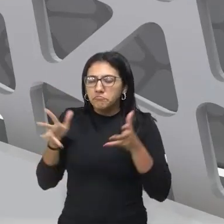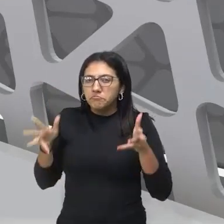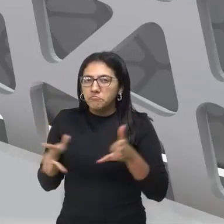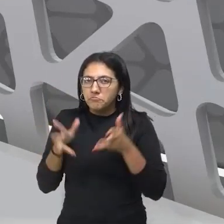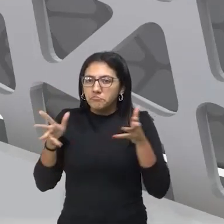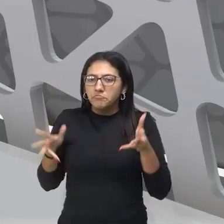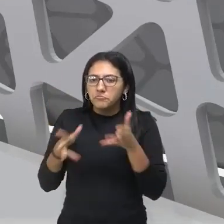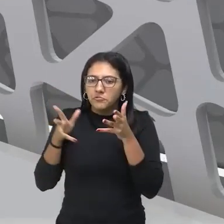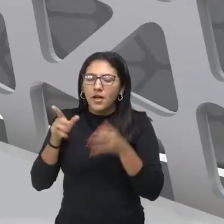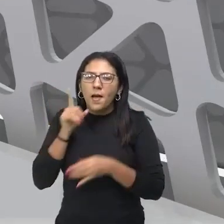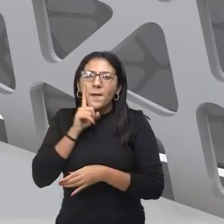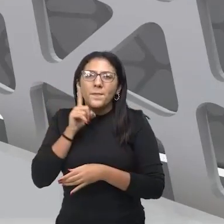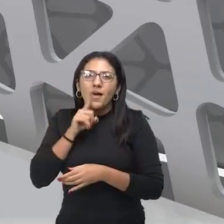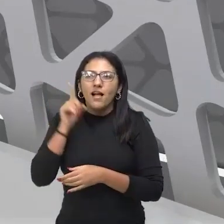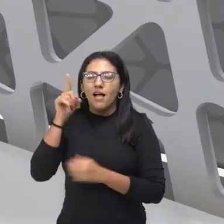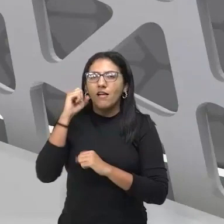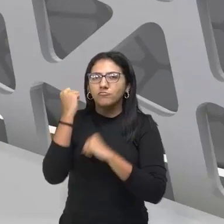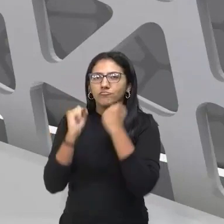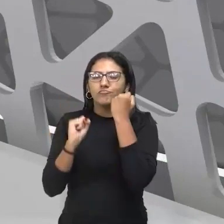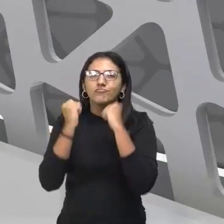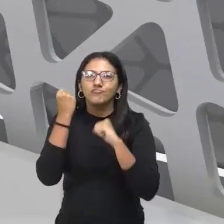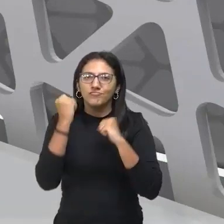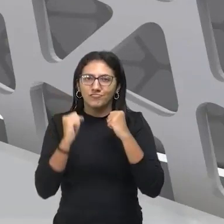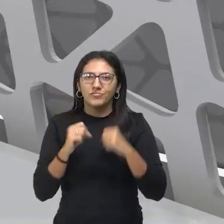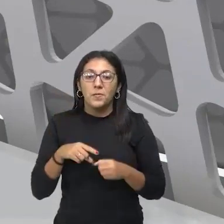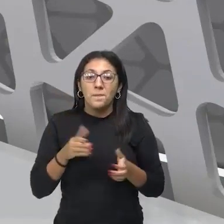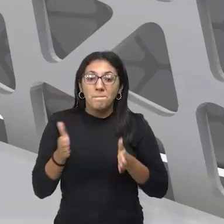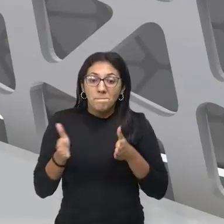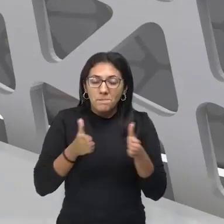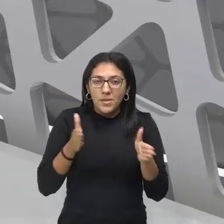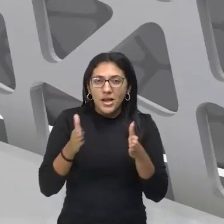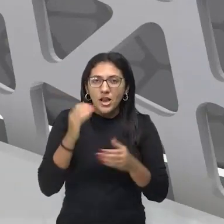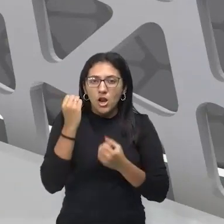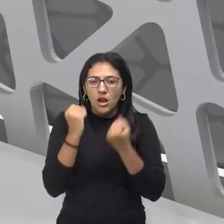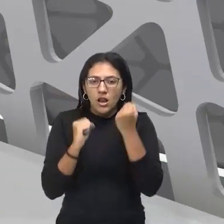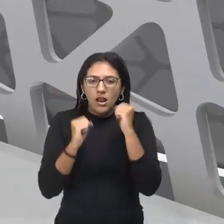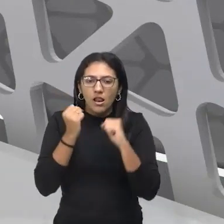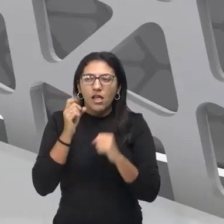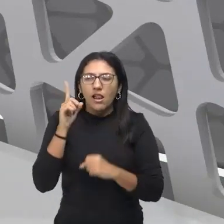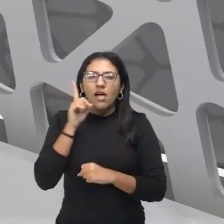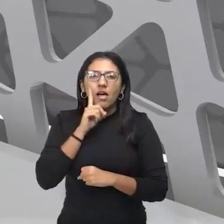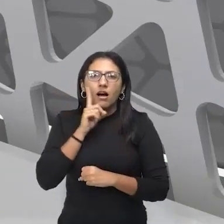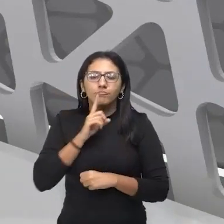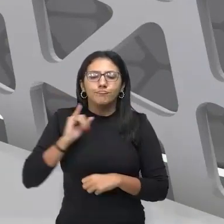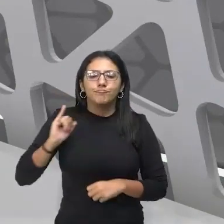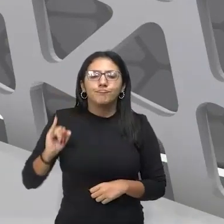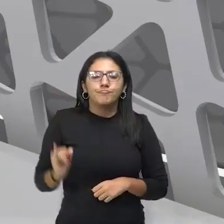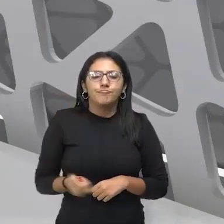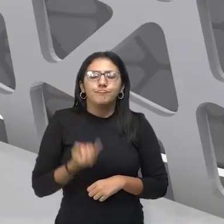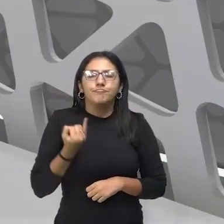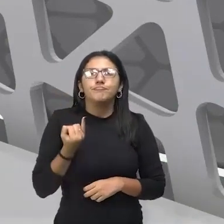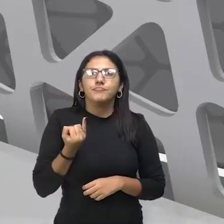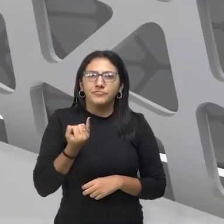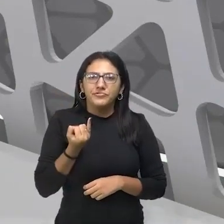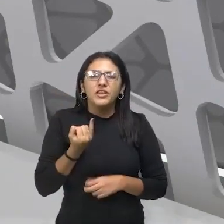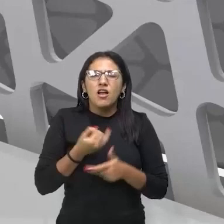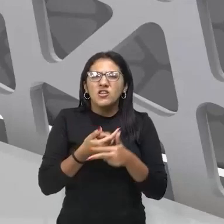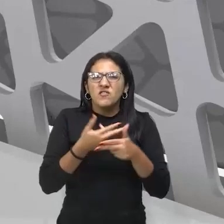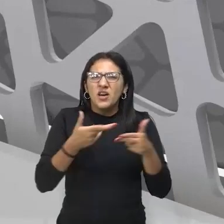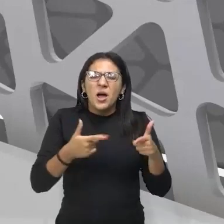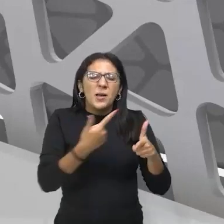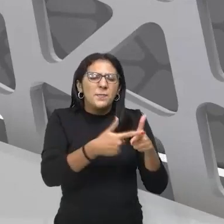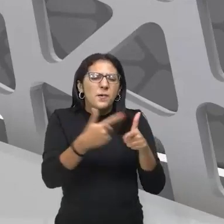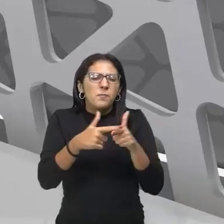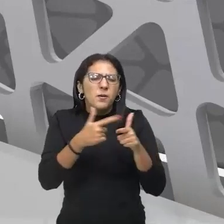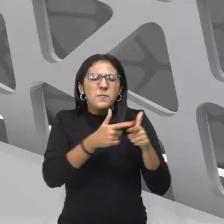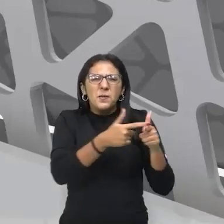norte-americana. Isso mesmo. Durante o período da Segunda Guerra, os Estados Unidos se beneficiaram de toda a confusão que